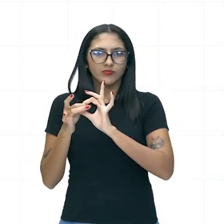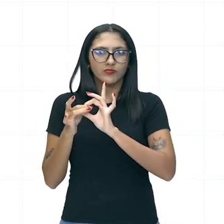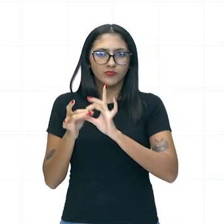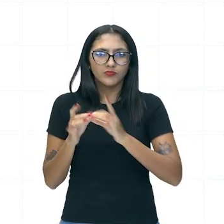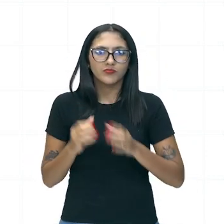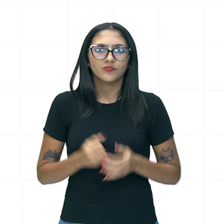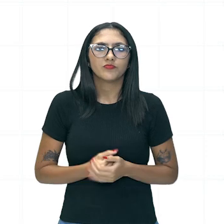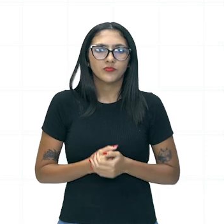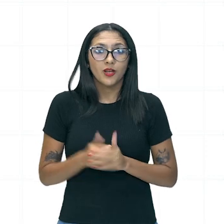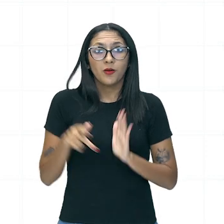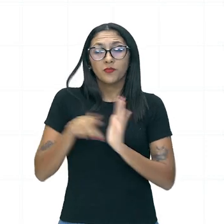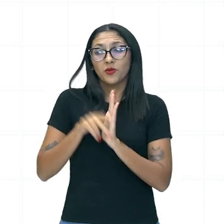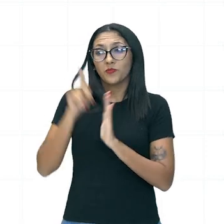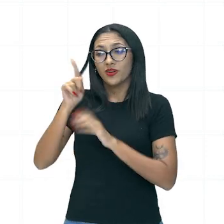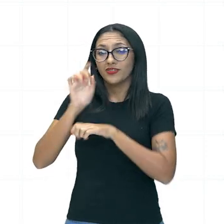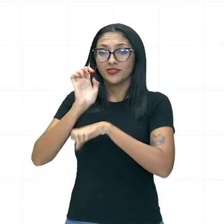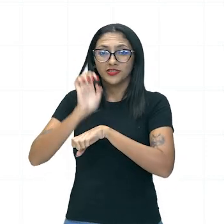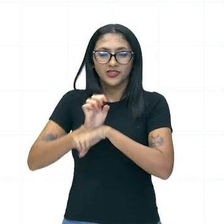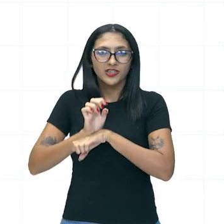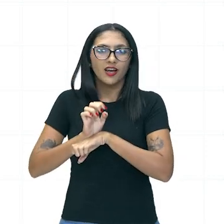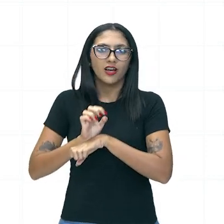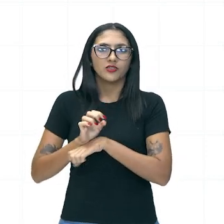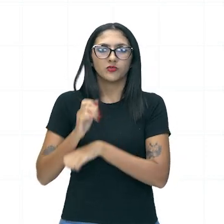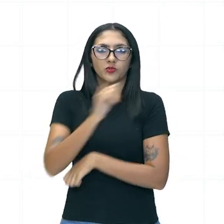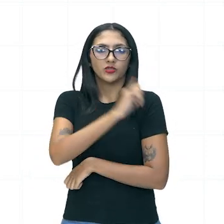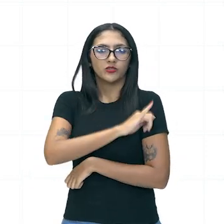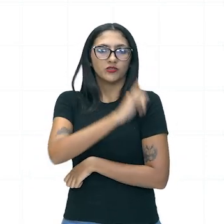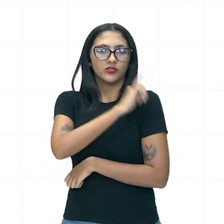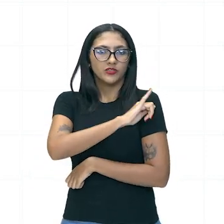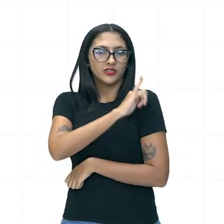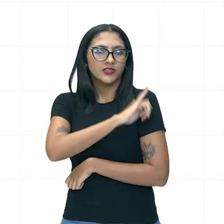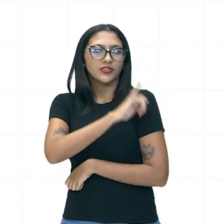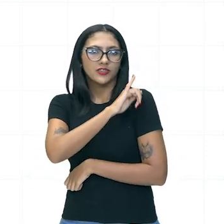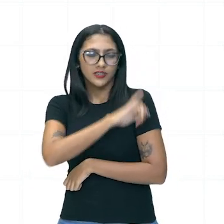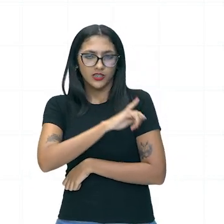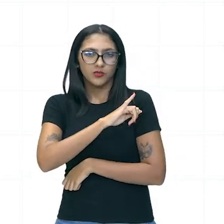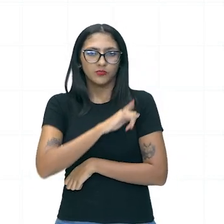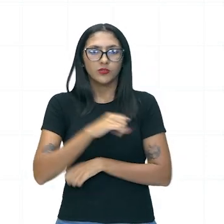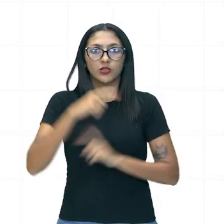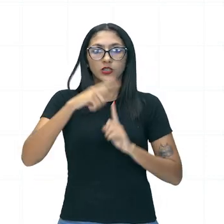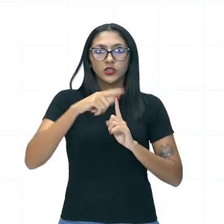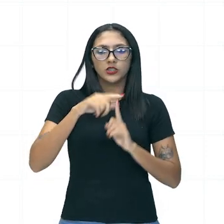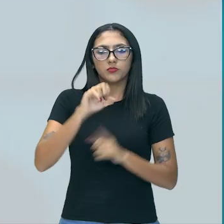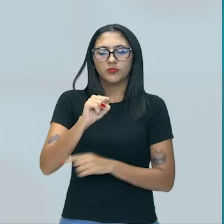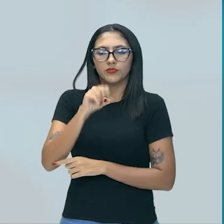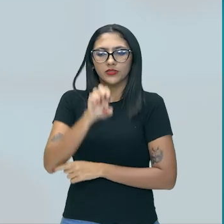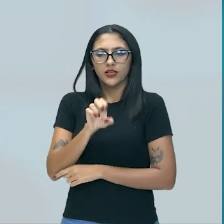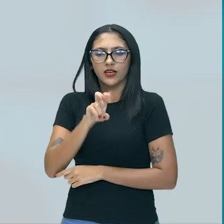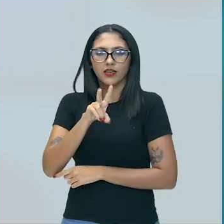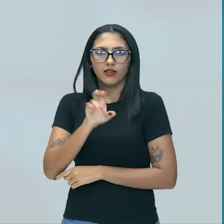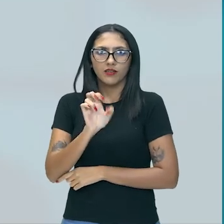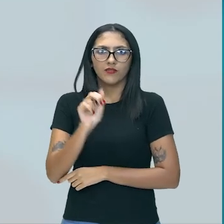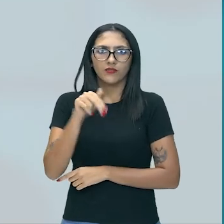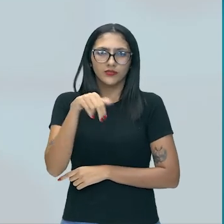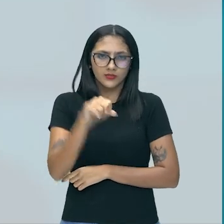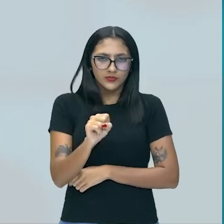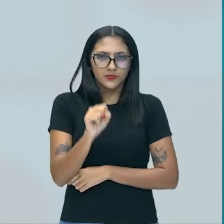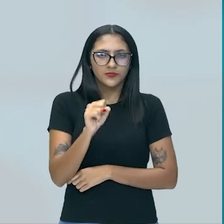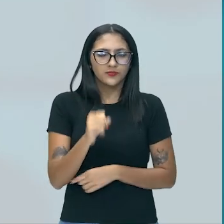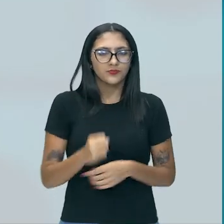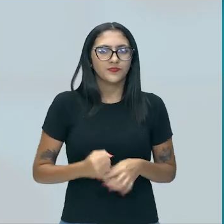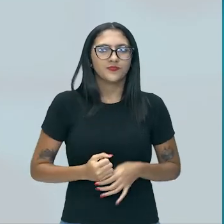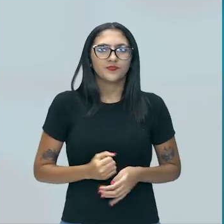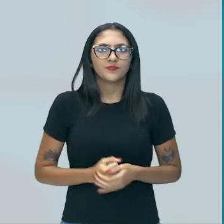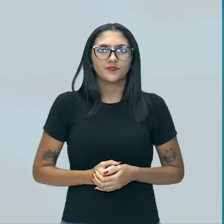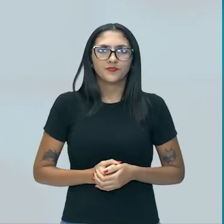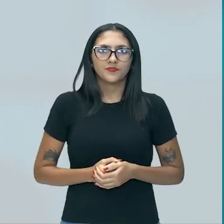edição do Rio de Janeiro, né, na modalidade Rugby Sevens. Muito bem, então vocês puderam observar aí um